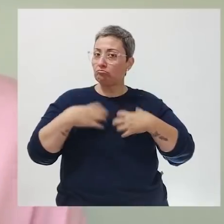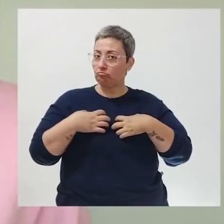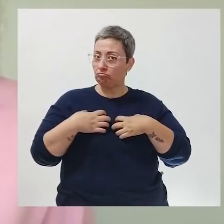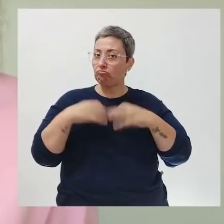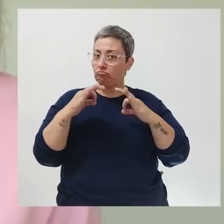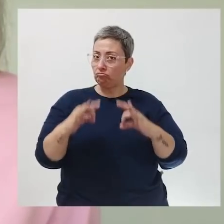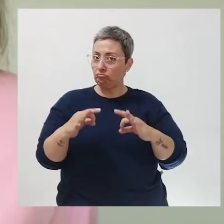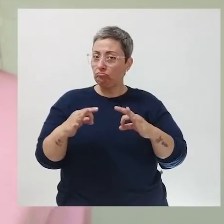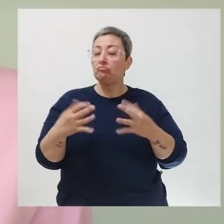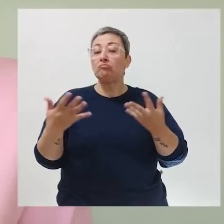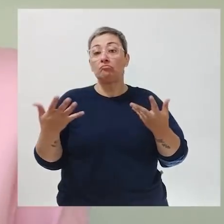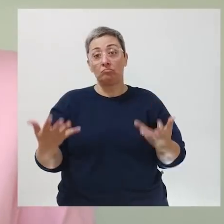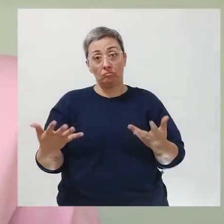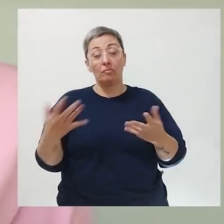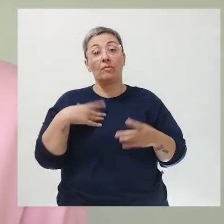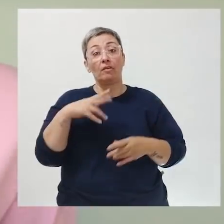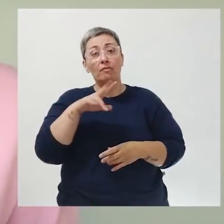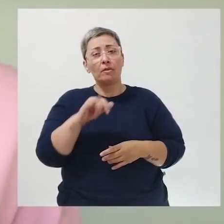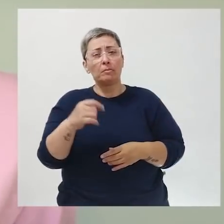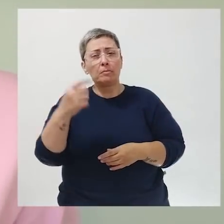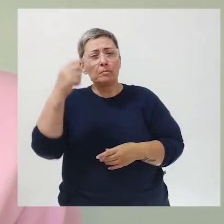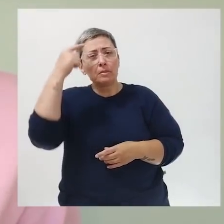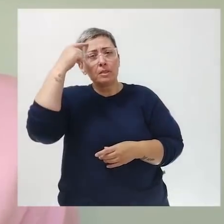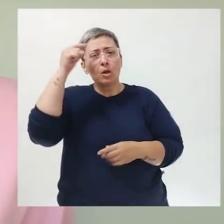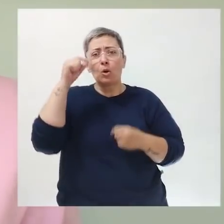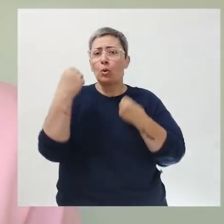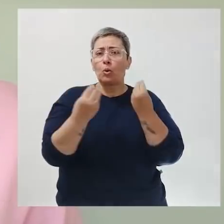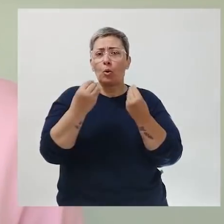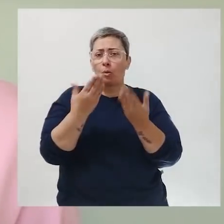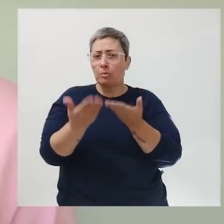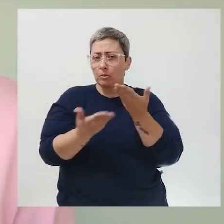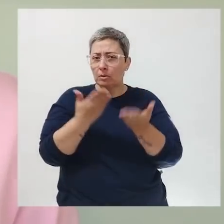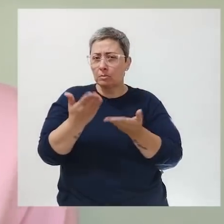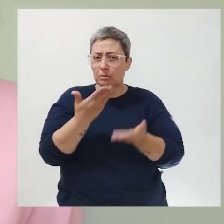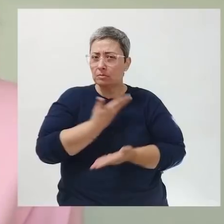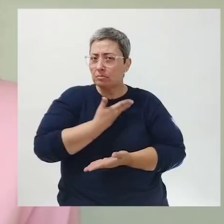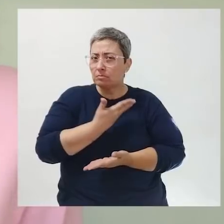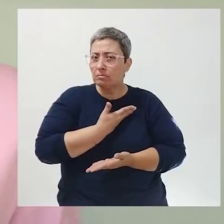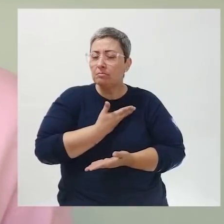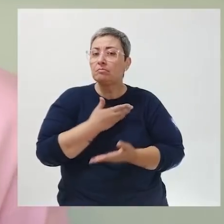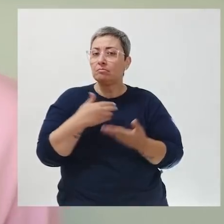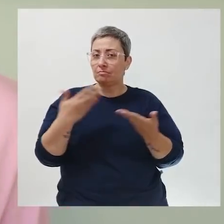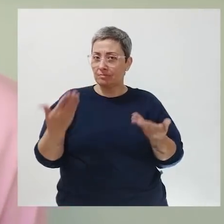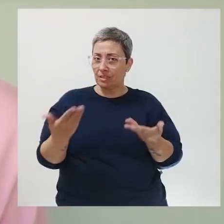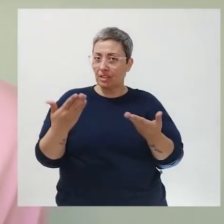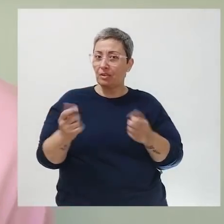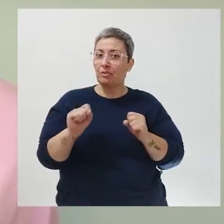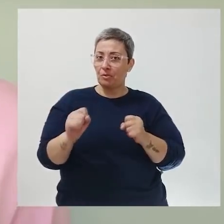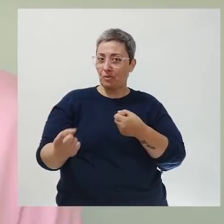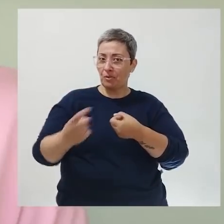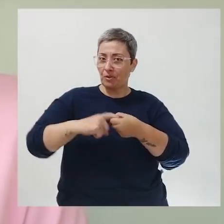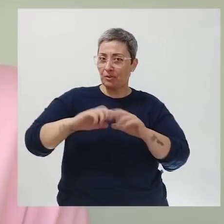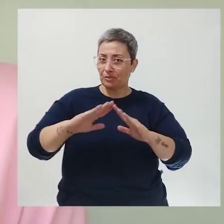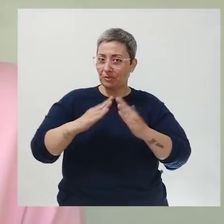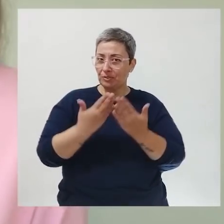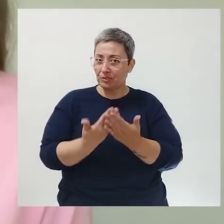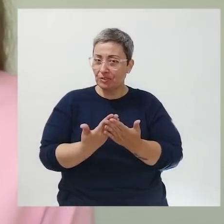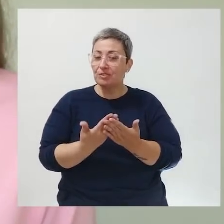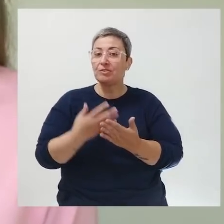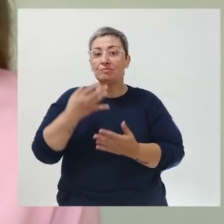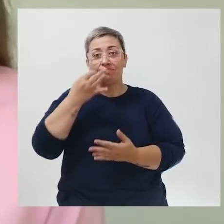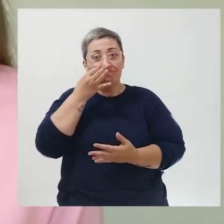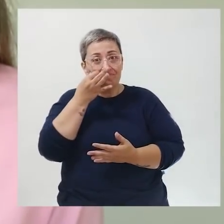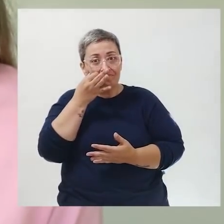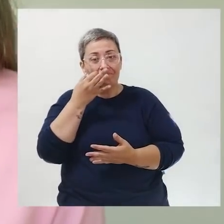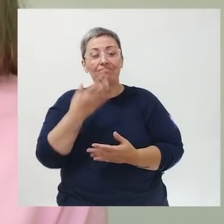caminho, não é mesmo? Então, vamos pensar em como vamos tratar os nossos amiguinhos assim que pudermos voltar para as